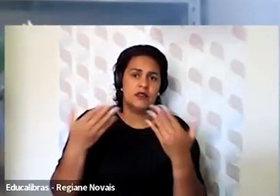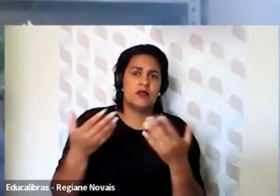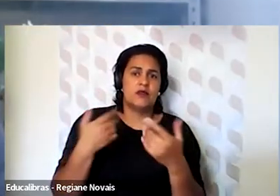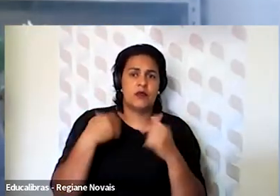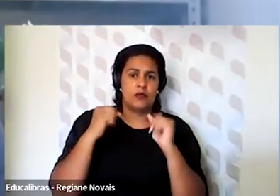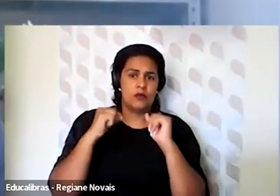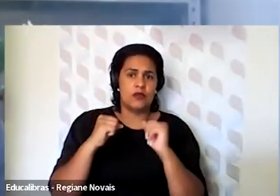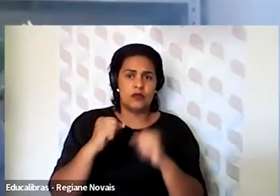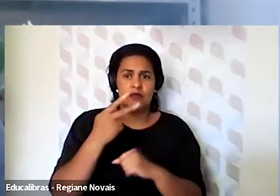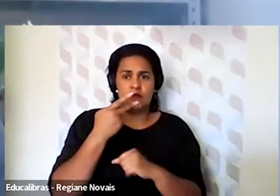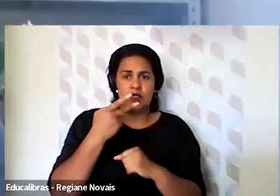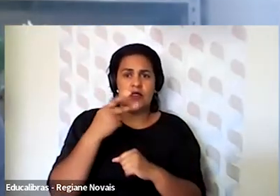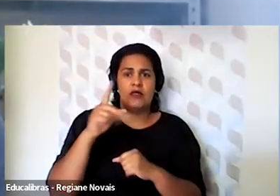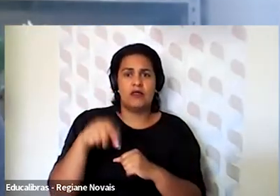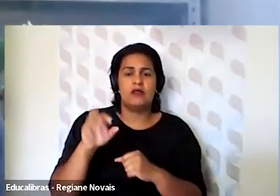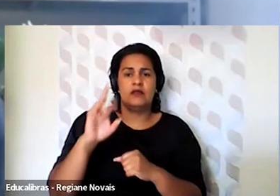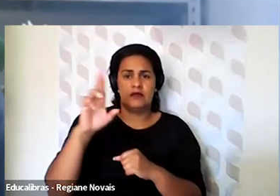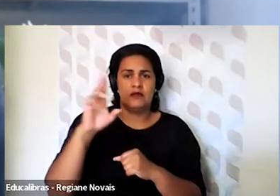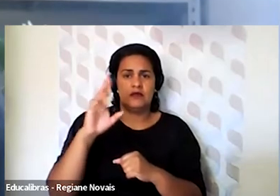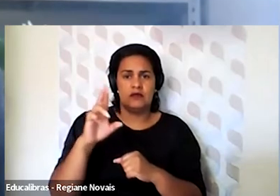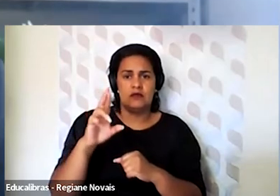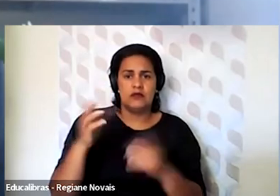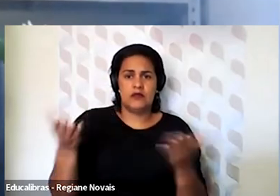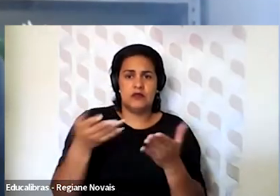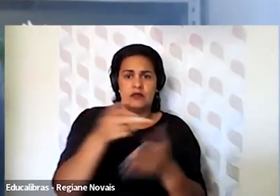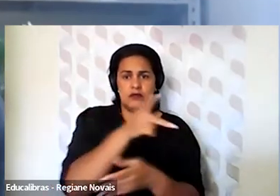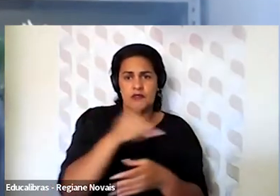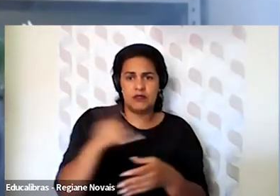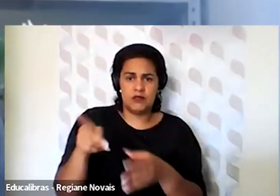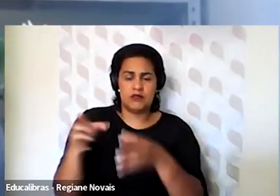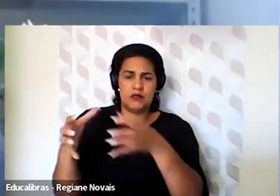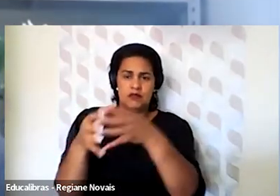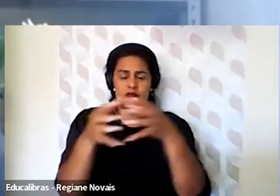de articular. Esse presidencialismo de coalizão sempre resultou